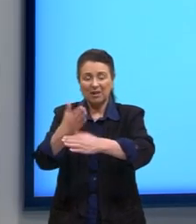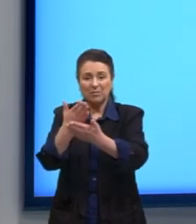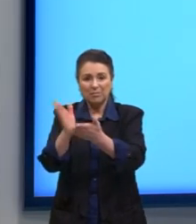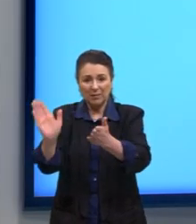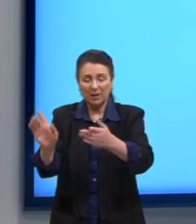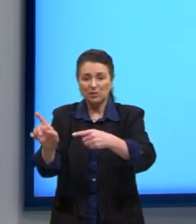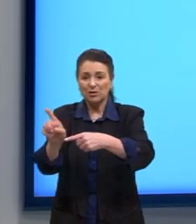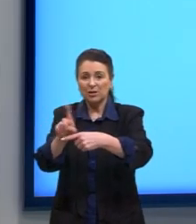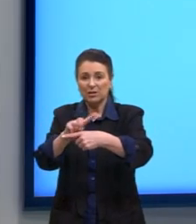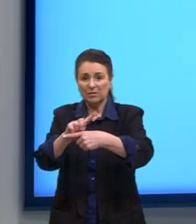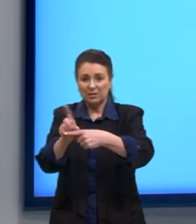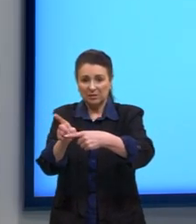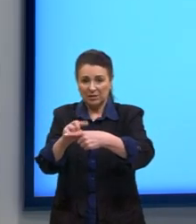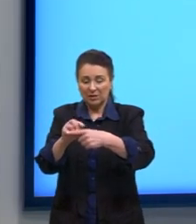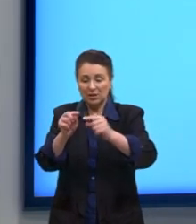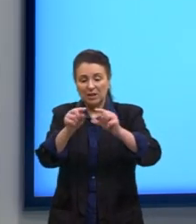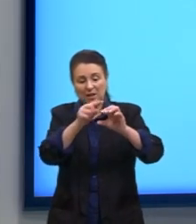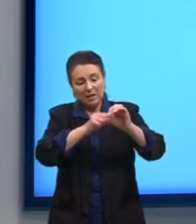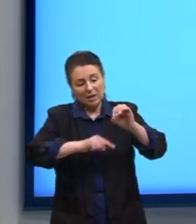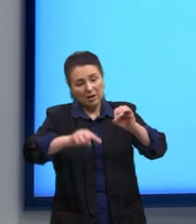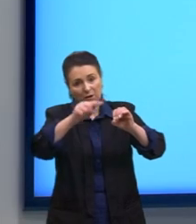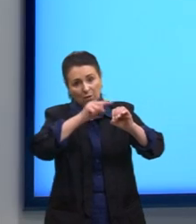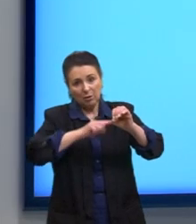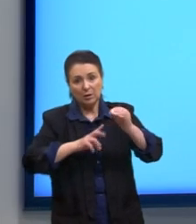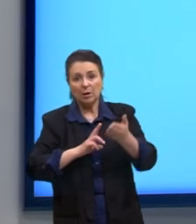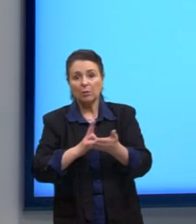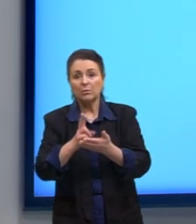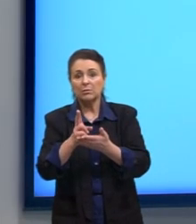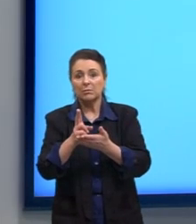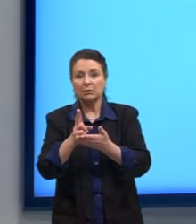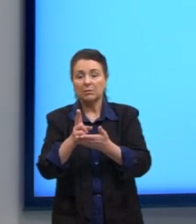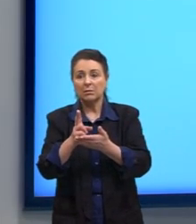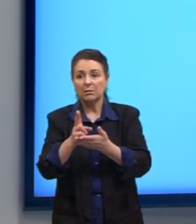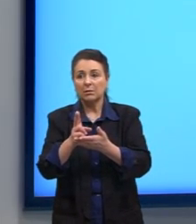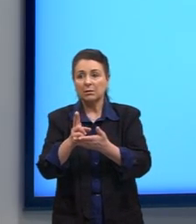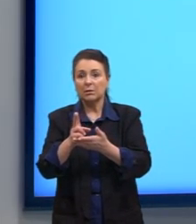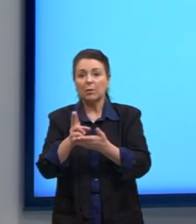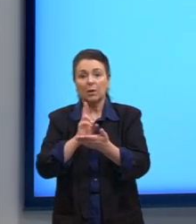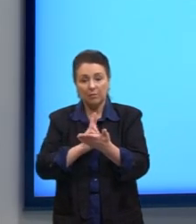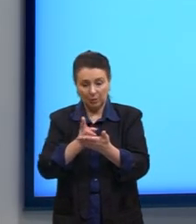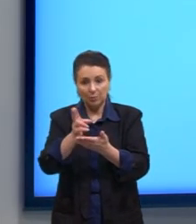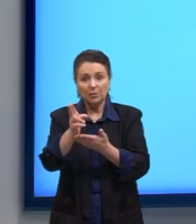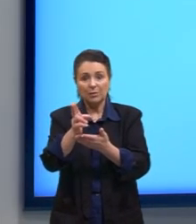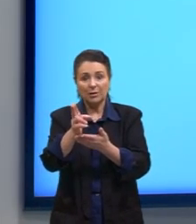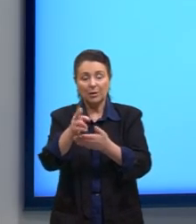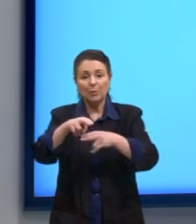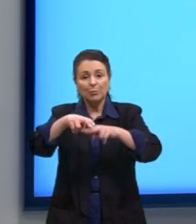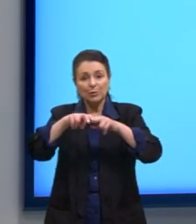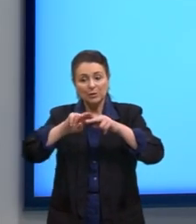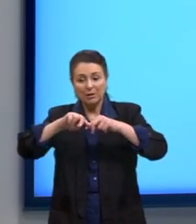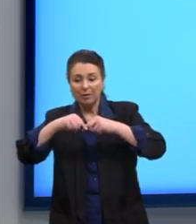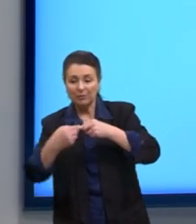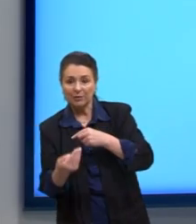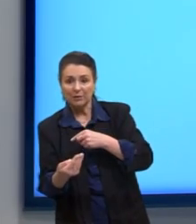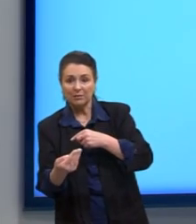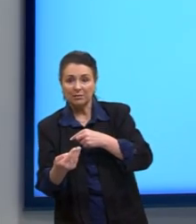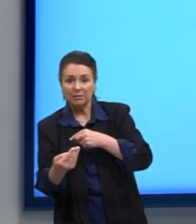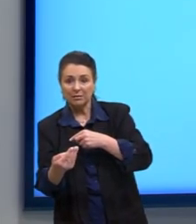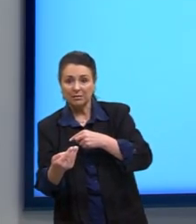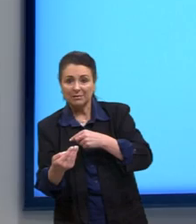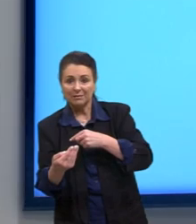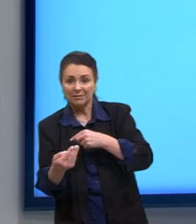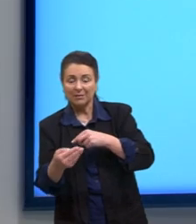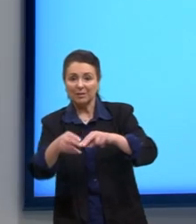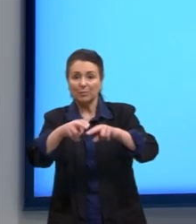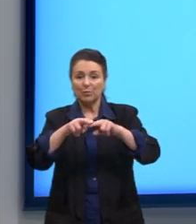e essa roda aqui ela continua na calçada então ela vai manter a velocidade e quando ela chegar aqui ela vai